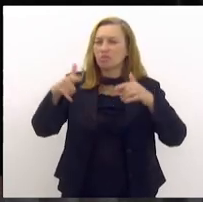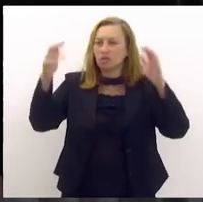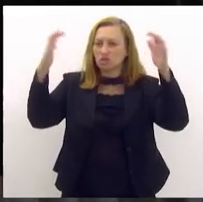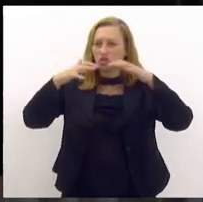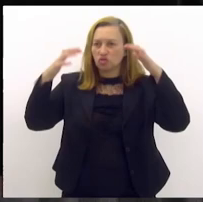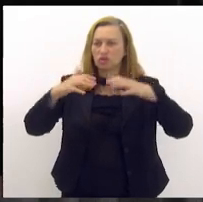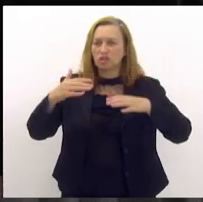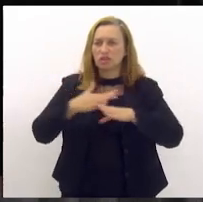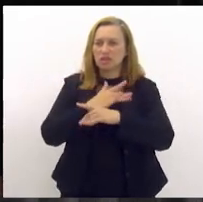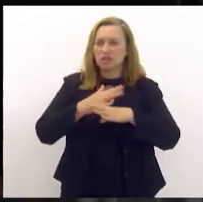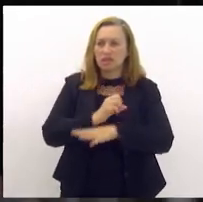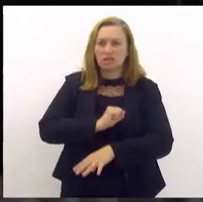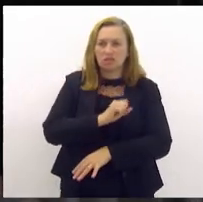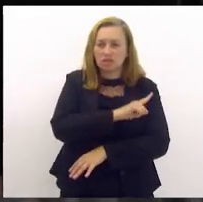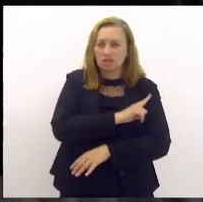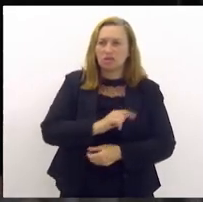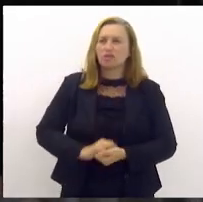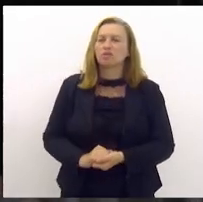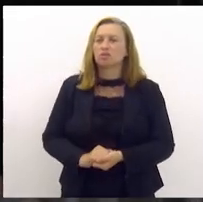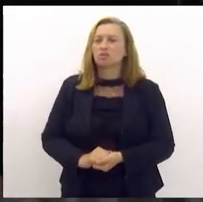Gonçalo.